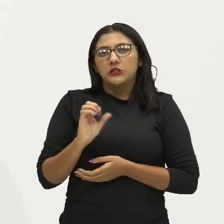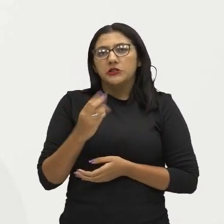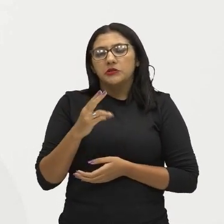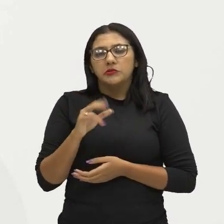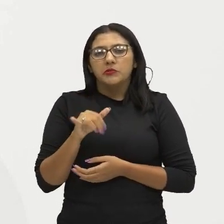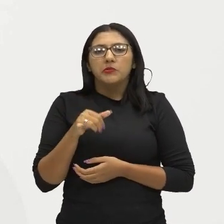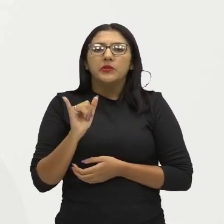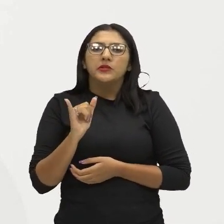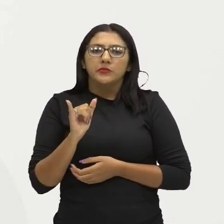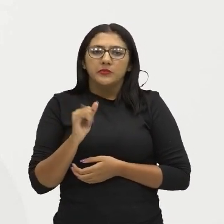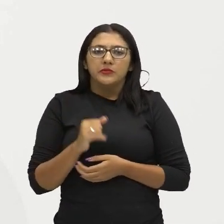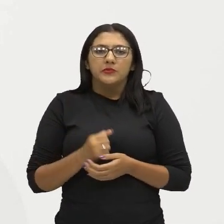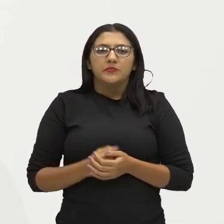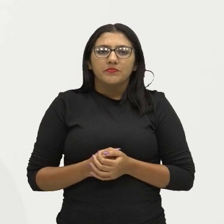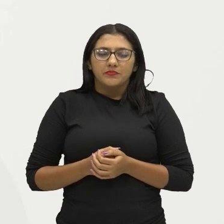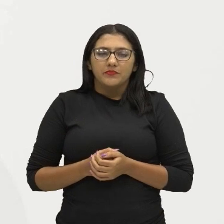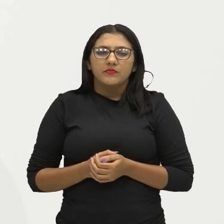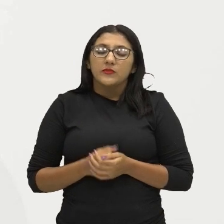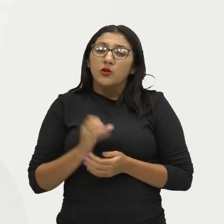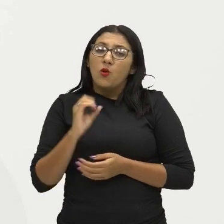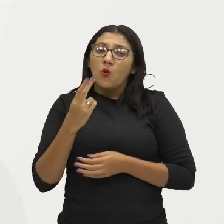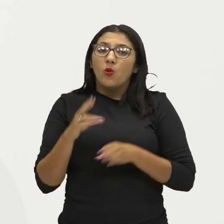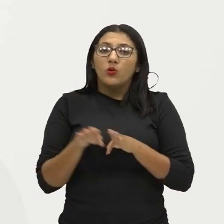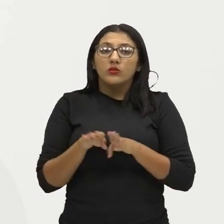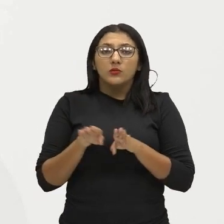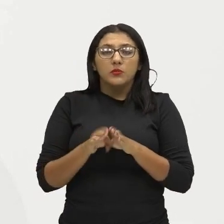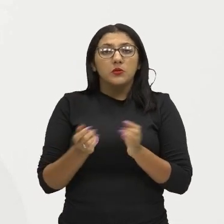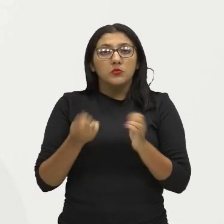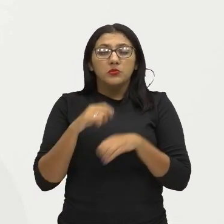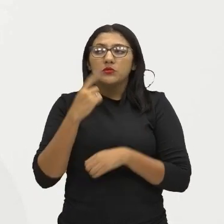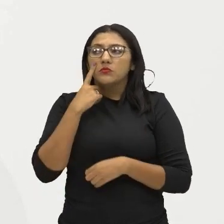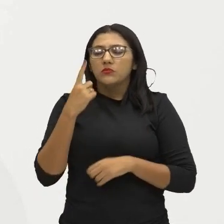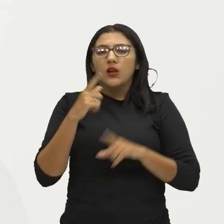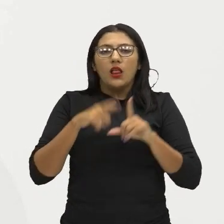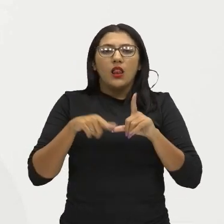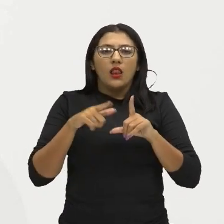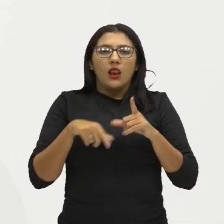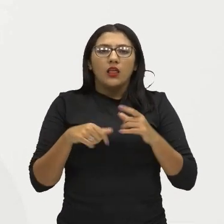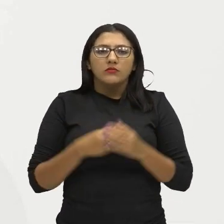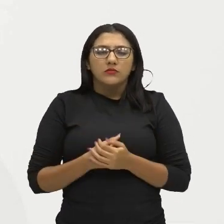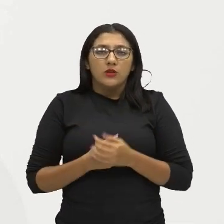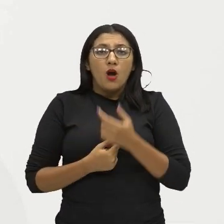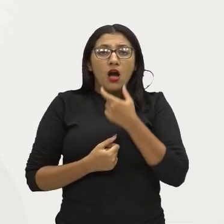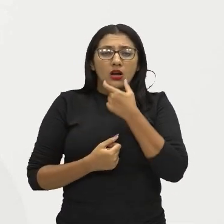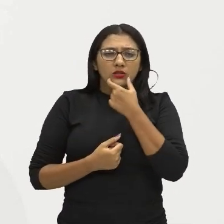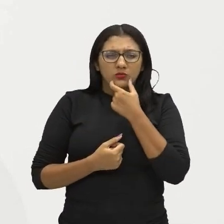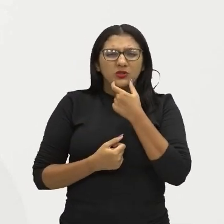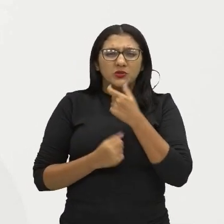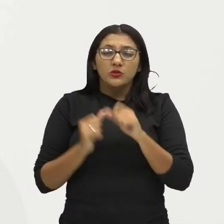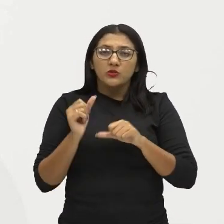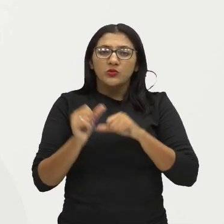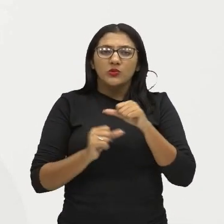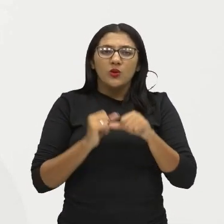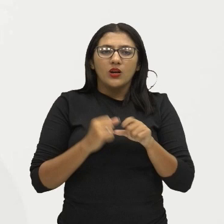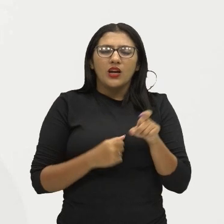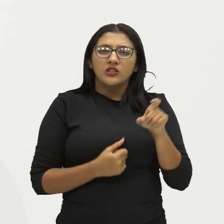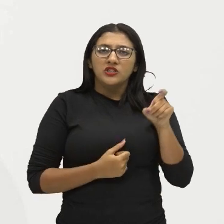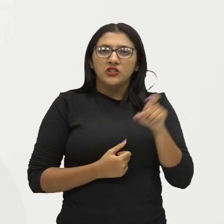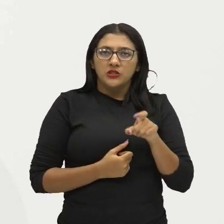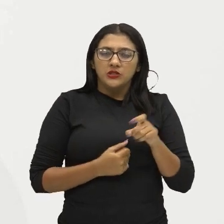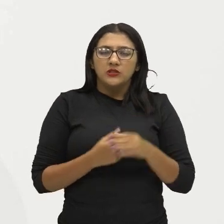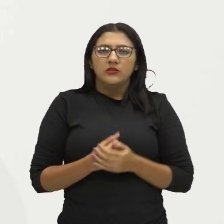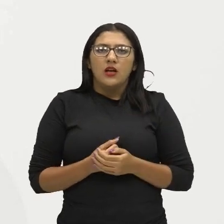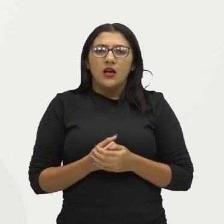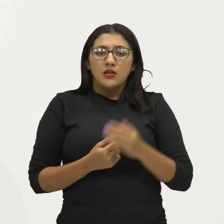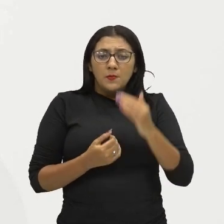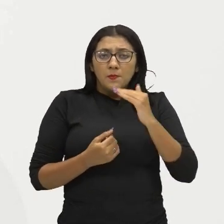eu poderia também transcrever o biscoito por X e transcrever o R